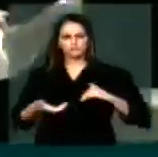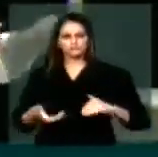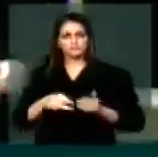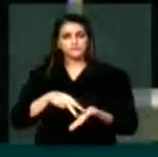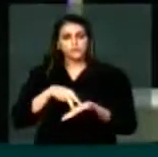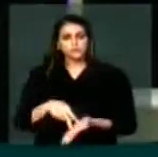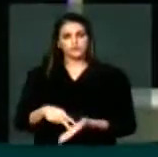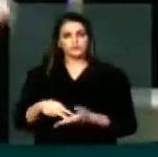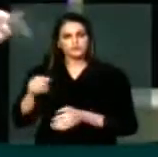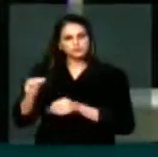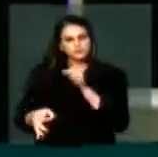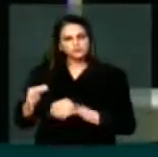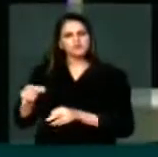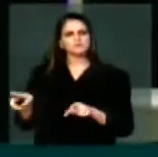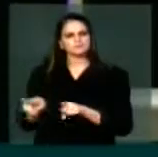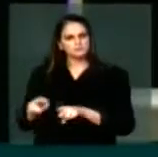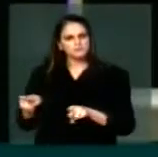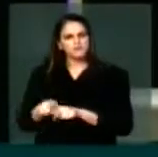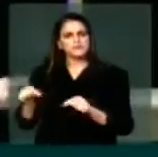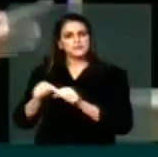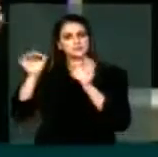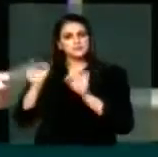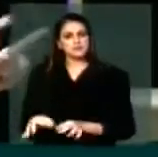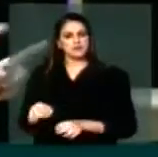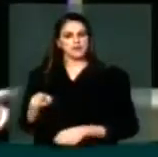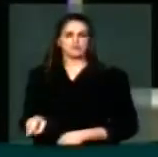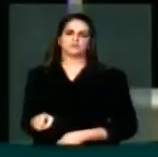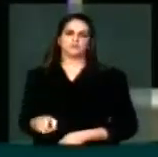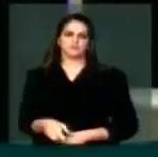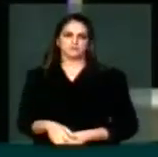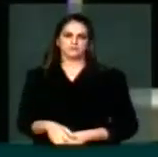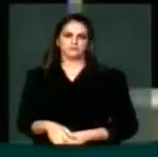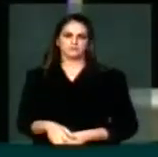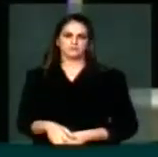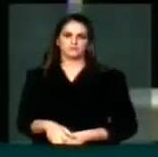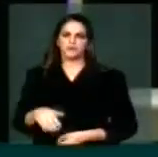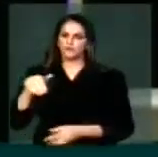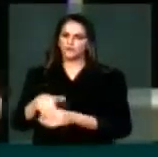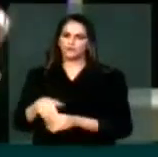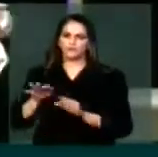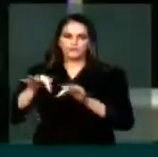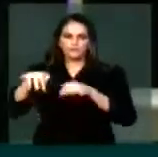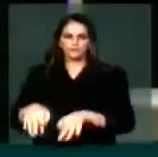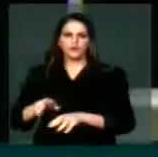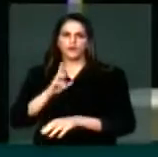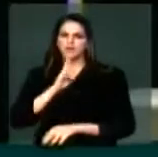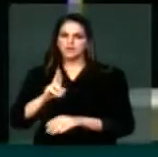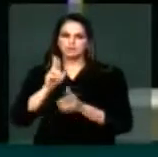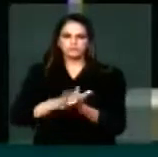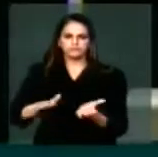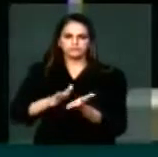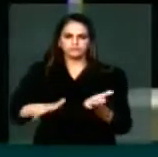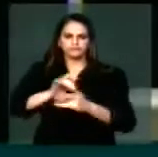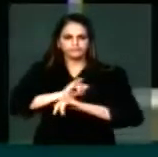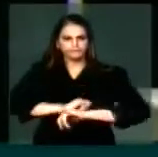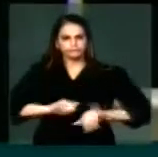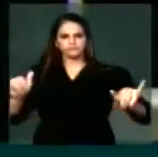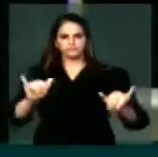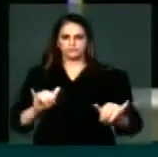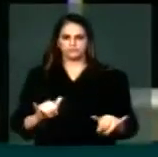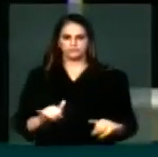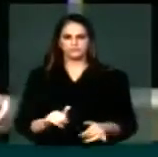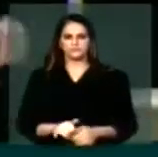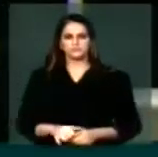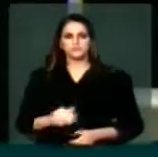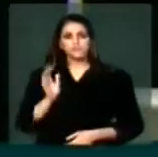o Poder Judiciário também cumpra a sua parte, concluindo a votação e publicando o acórdão do Supremo Tribunal